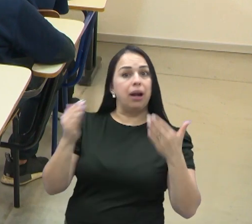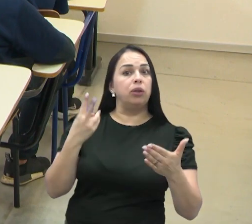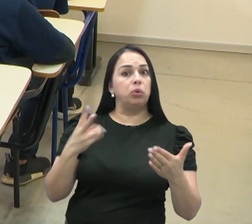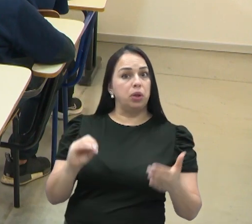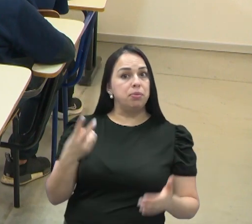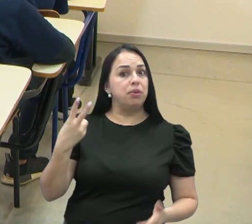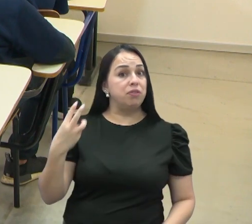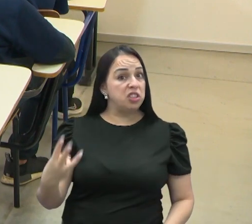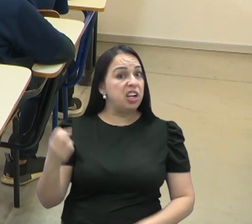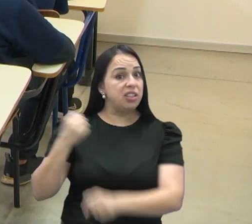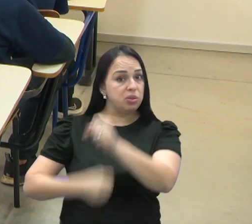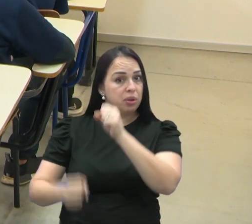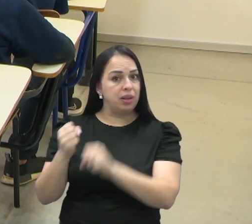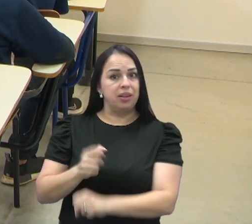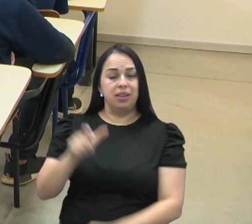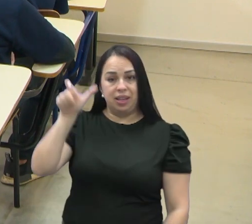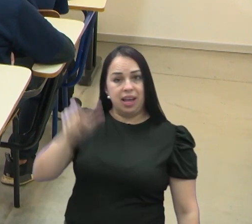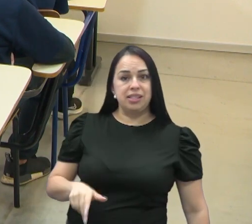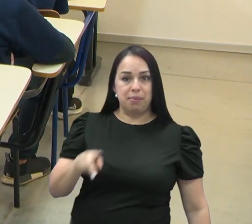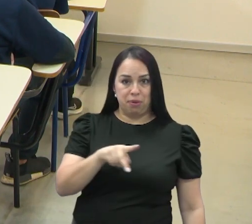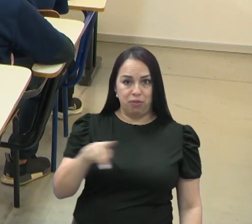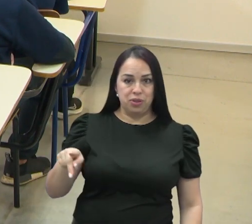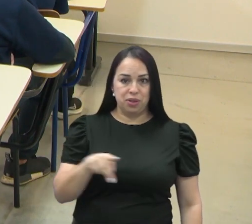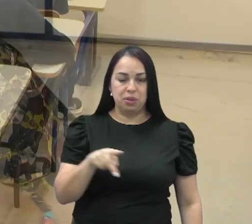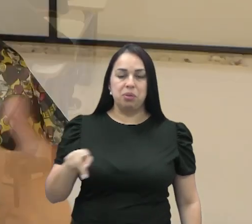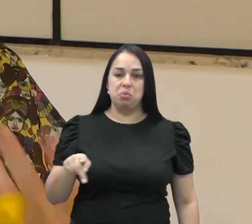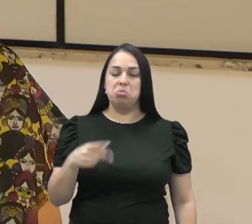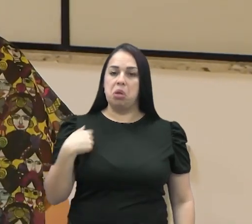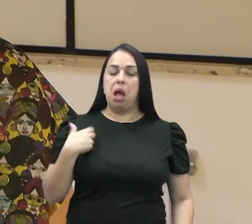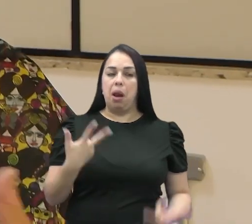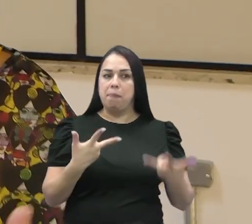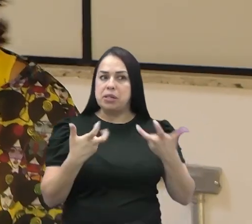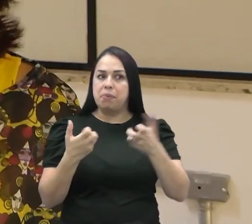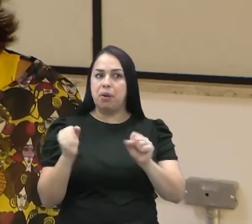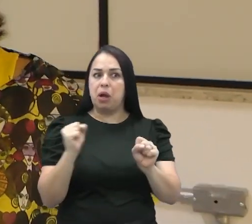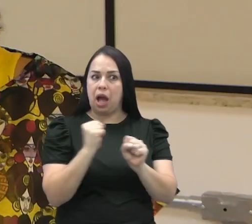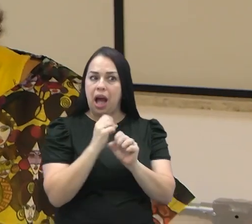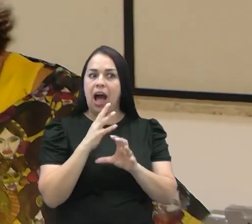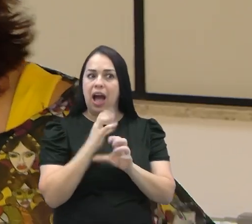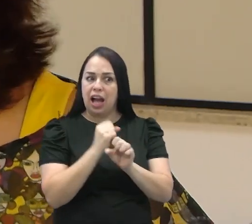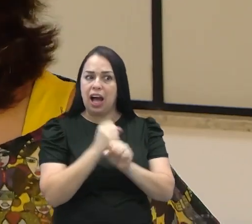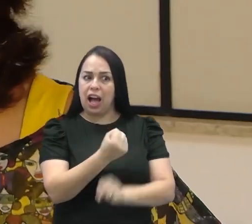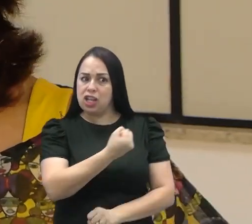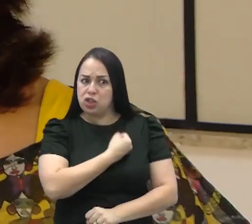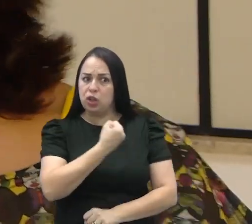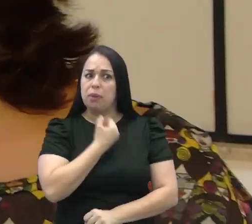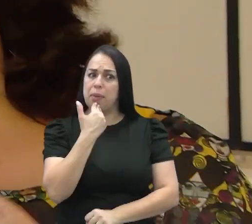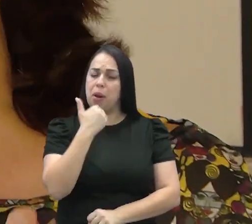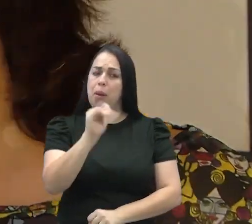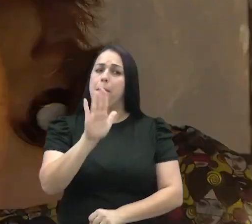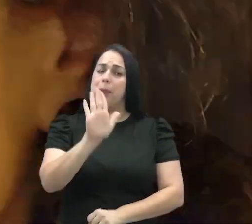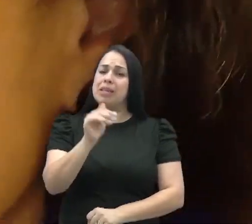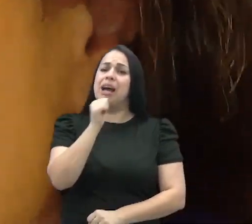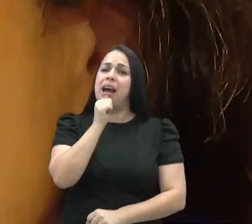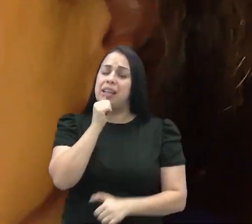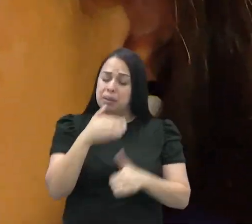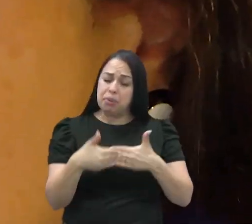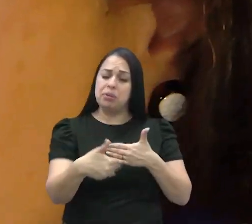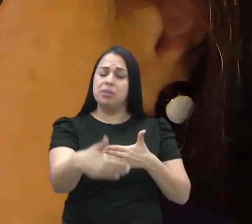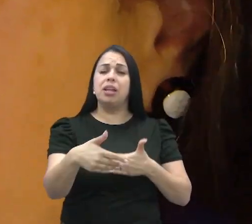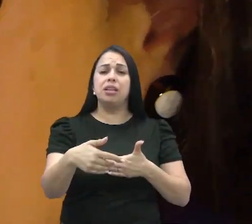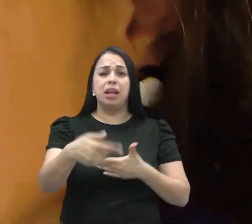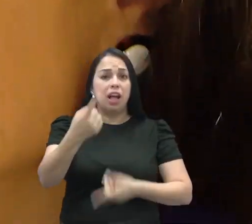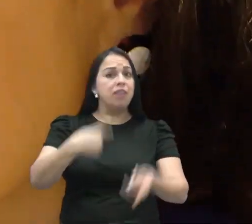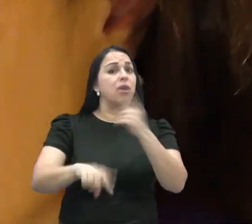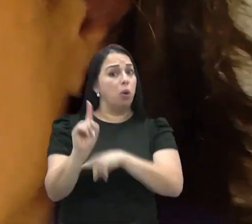45,3% em matemática na comparação com 2023. Para essa professora, mesmo com a melhora no índice, ainda há muito